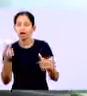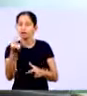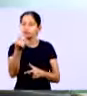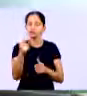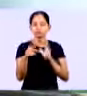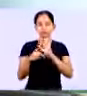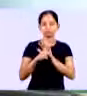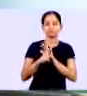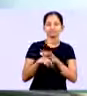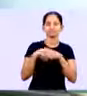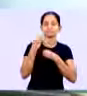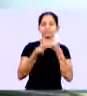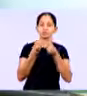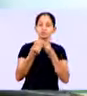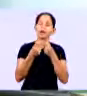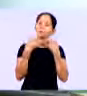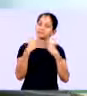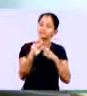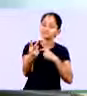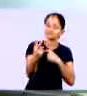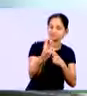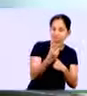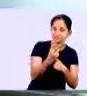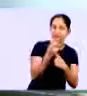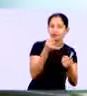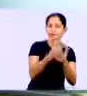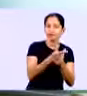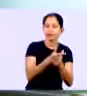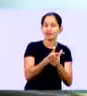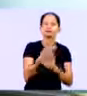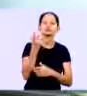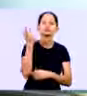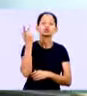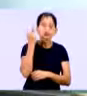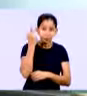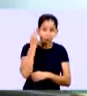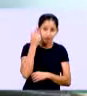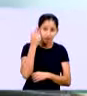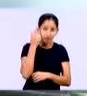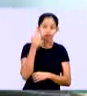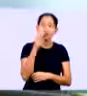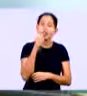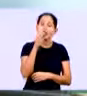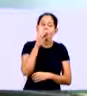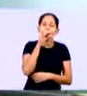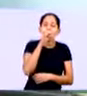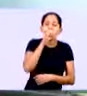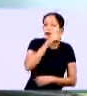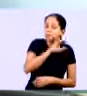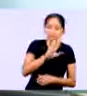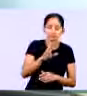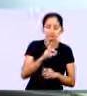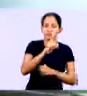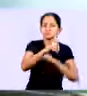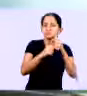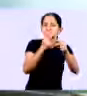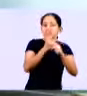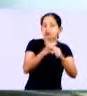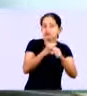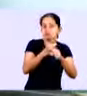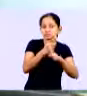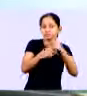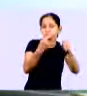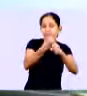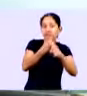próprio, você tem que buscar capital de terceiros para poder fazer esse pagamento. Normalmente, esse capital é de curto prazo. Você pega ele durante um espaço de tempo pequeno e a taxa de juros